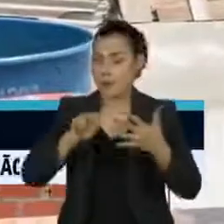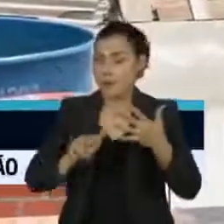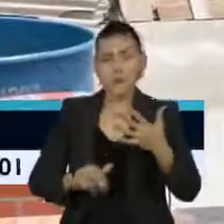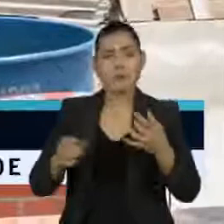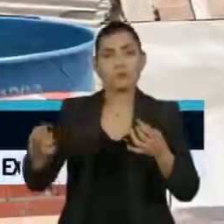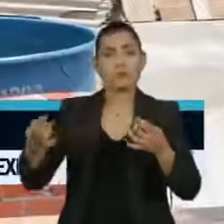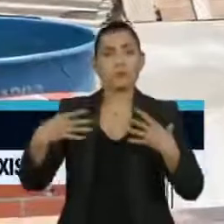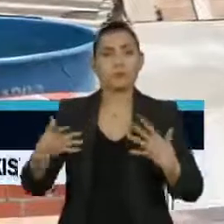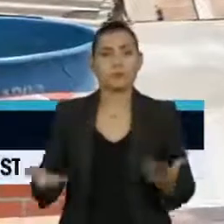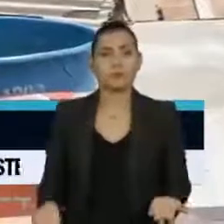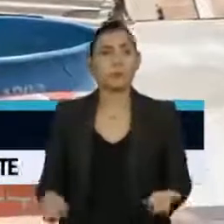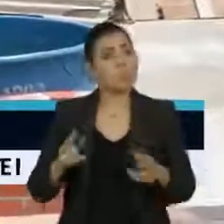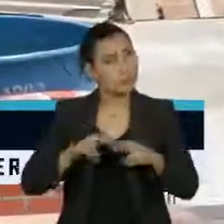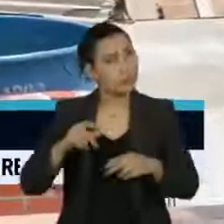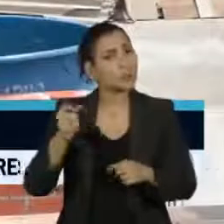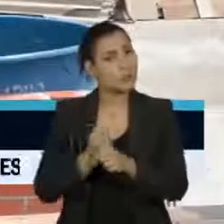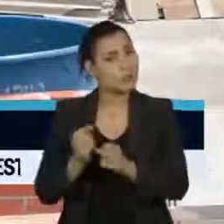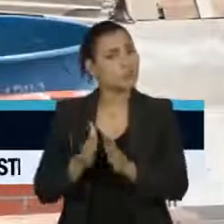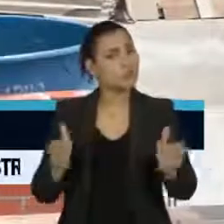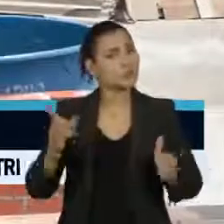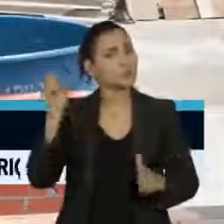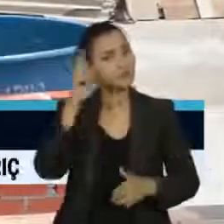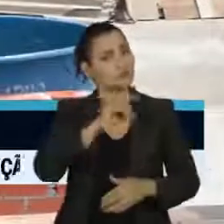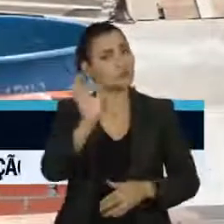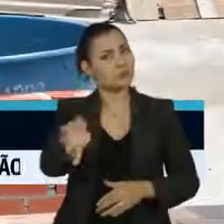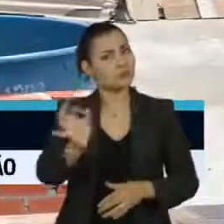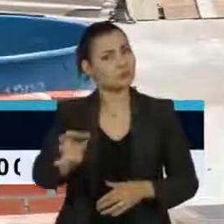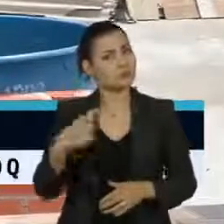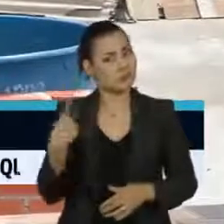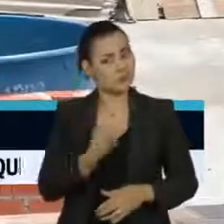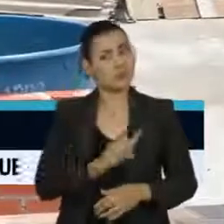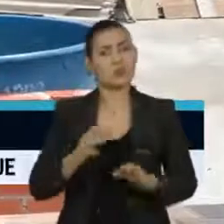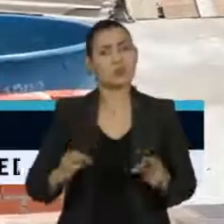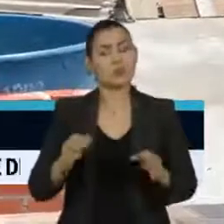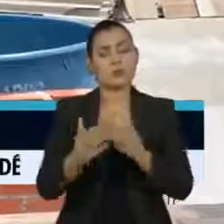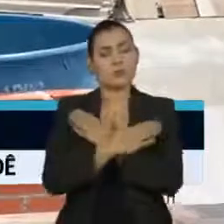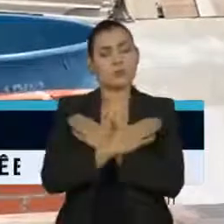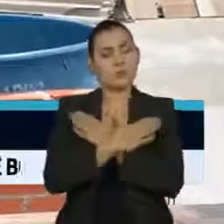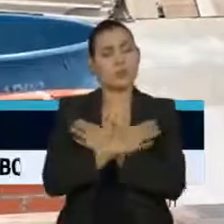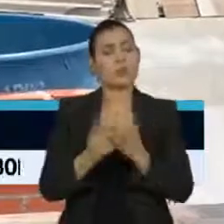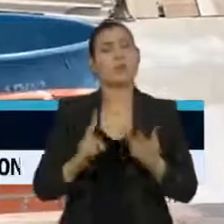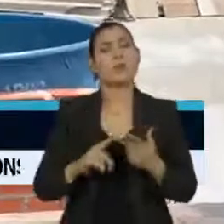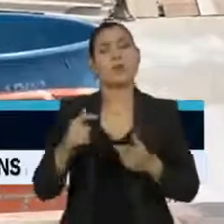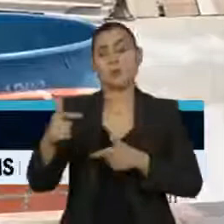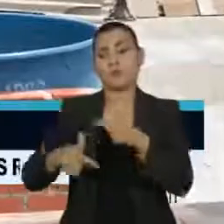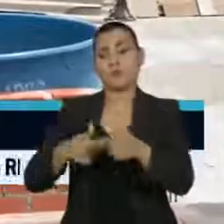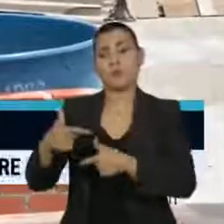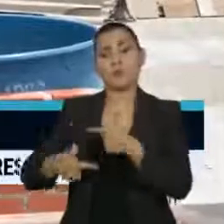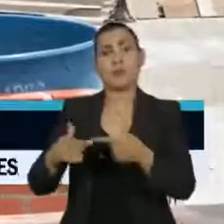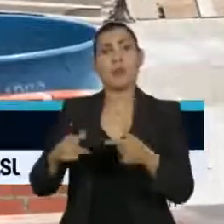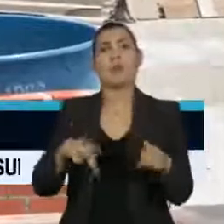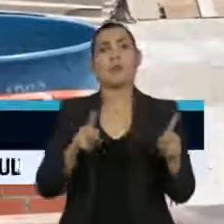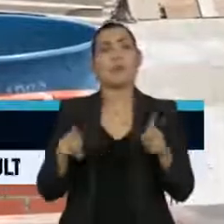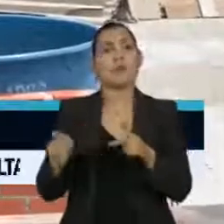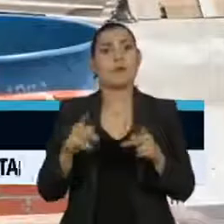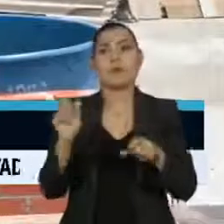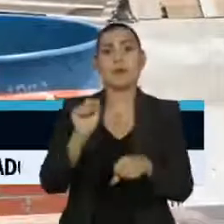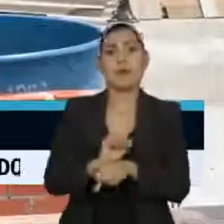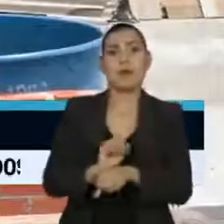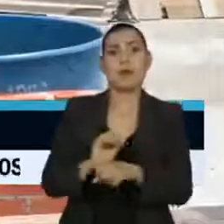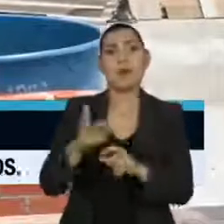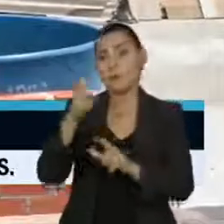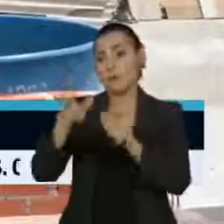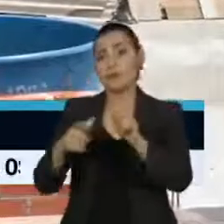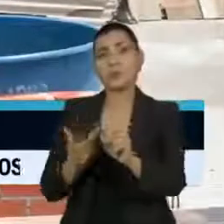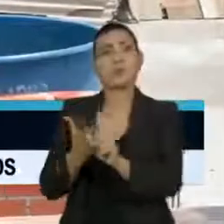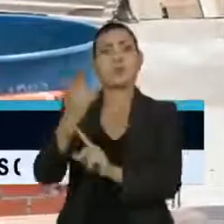está abandonado. Então tem sido muito, esse ano foi muito difícil, assim, para todo mundo. A questão de desemprego, a galera que trabalhava no baile teve que parar, tem gente que